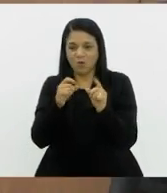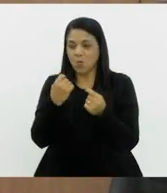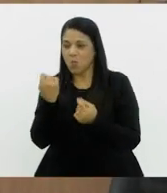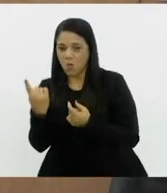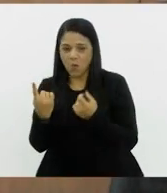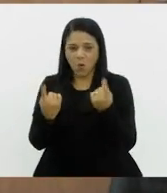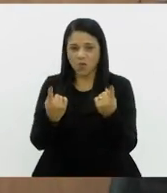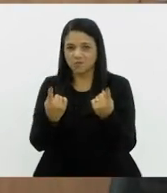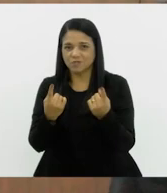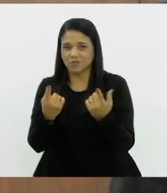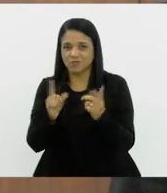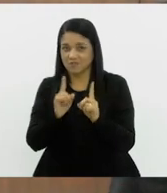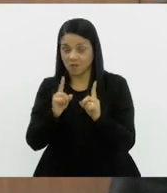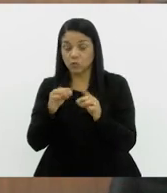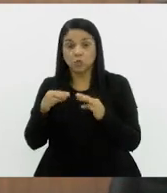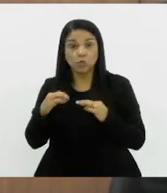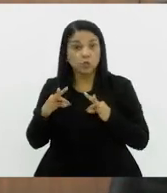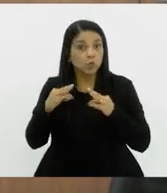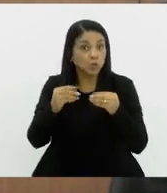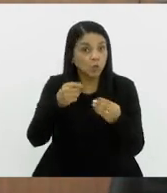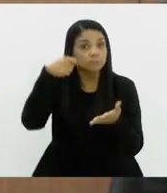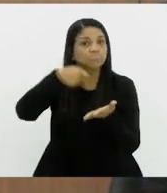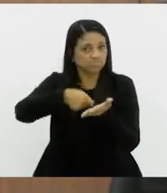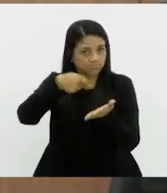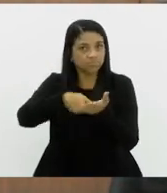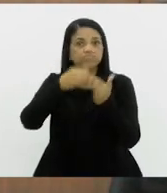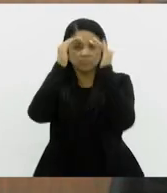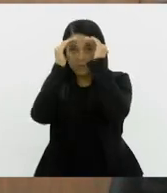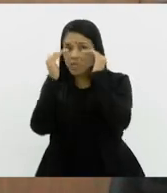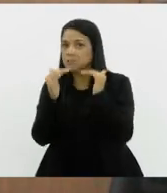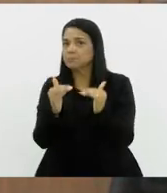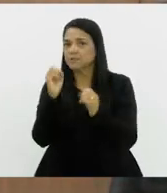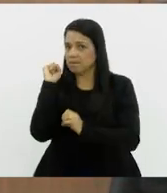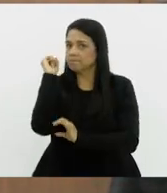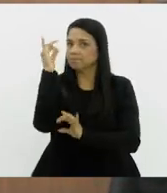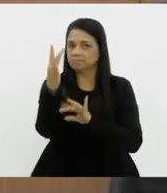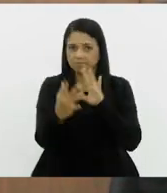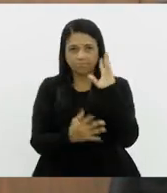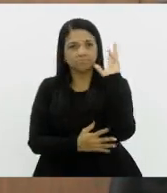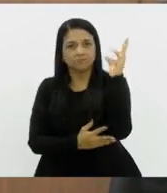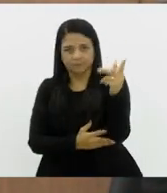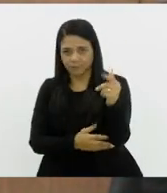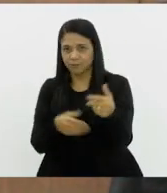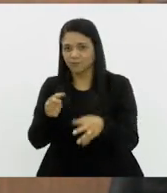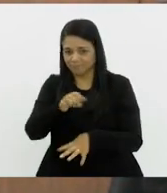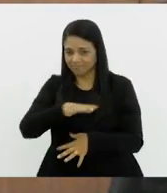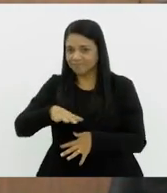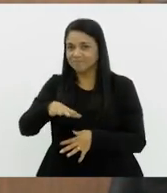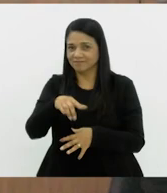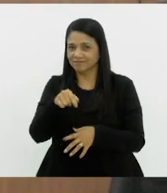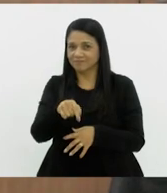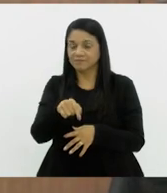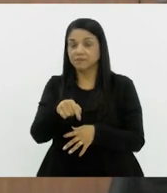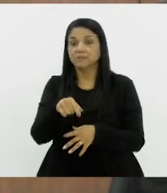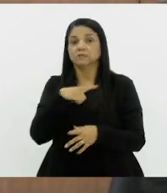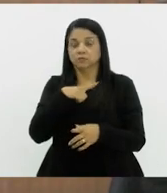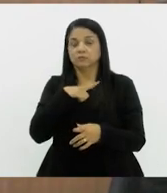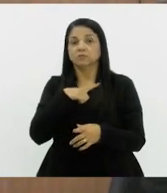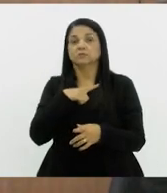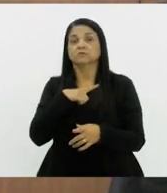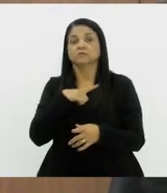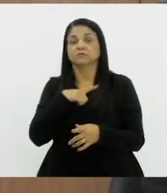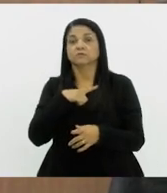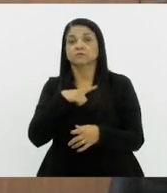outra pessoa. Todos nós devemos obediência e devemos respeitar as questões ambientais. Então, uma das deliberações que tivemos é